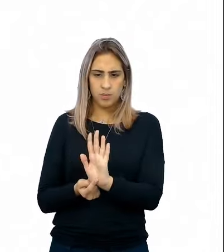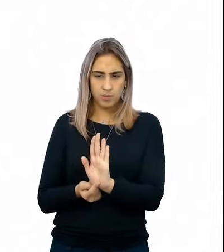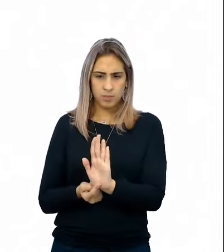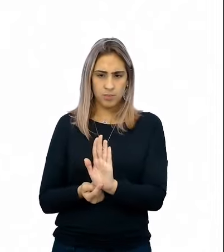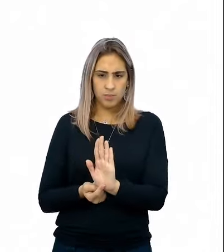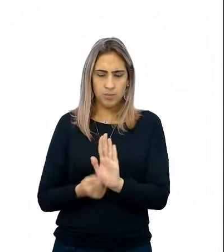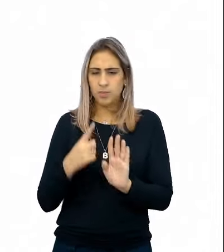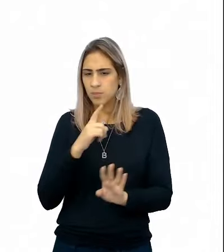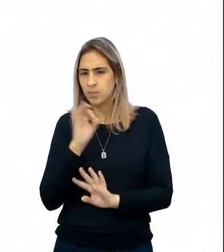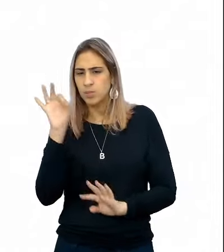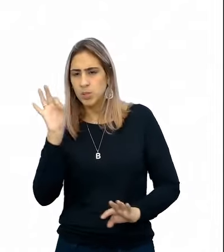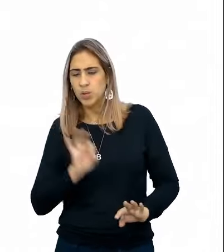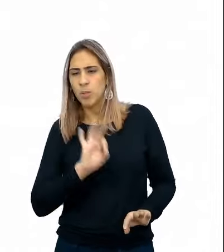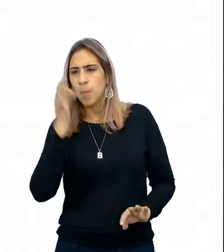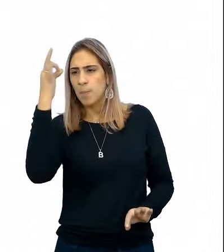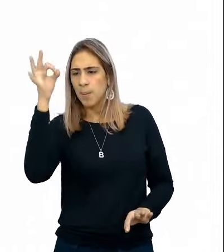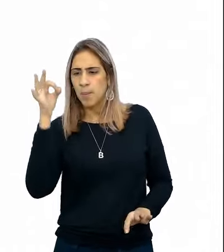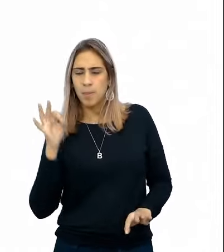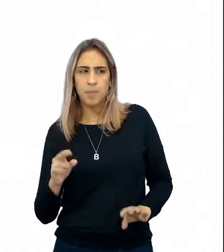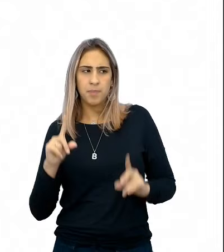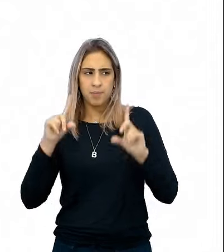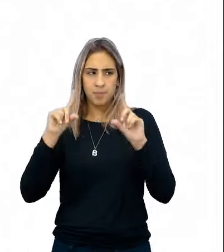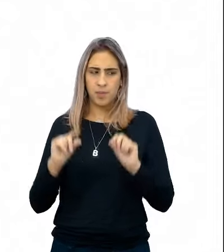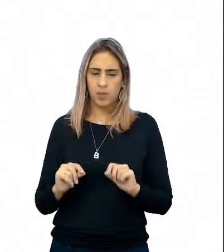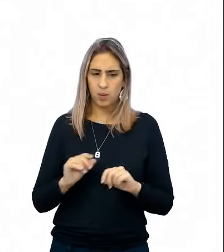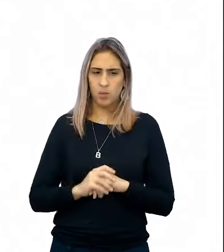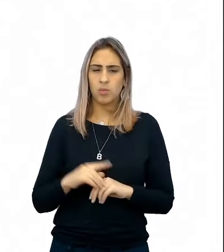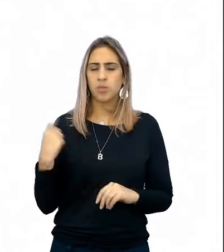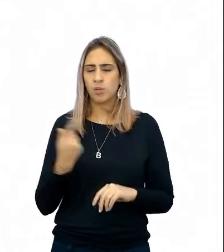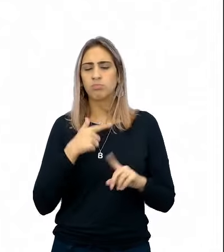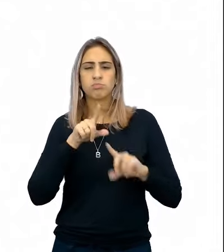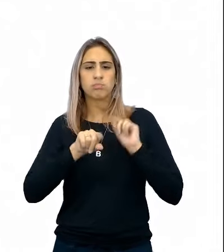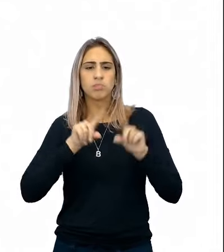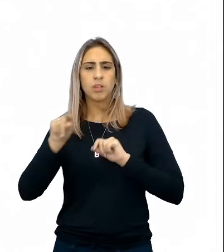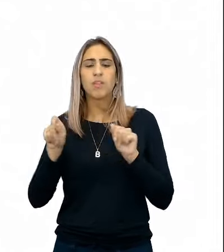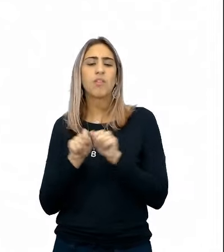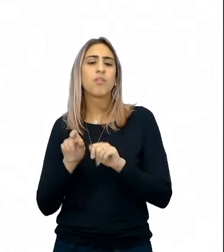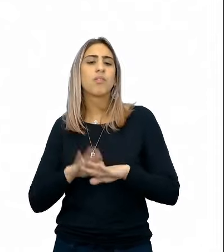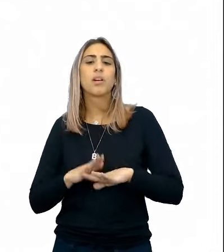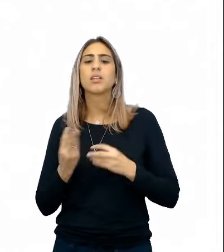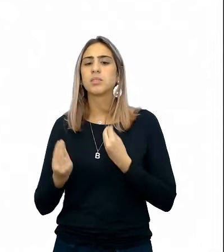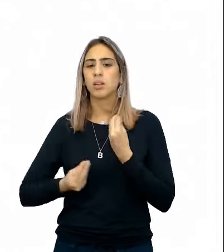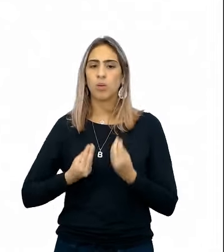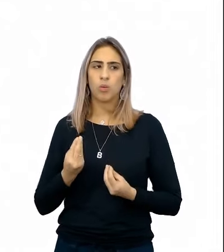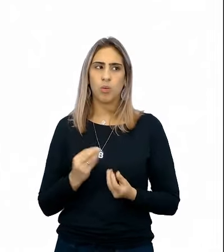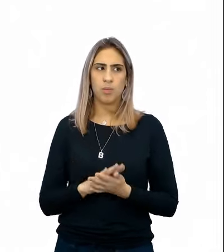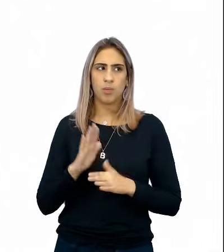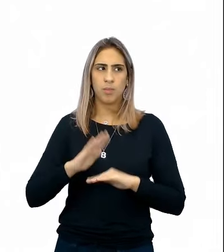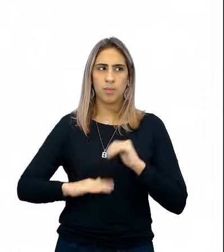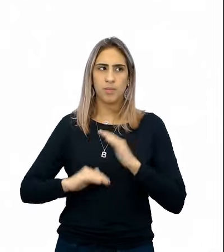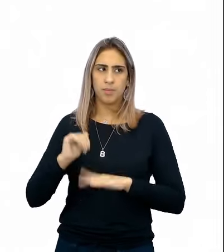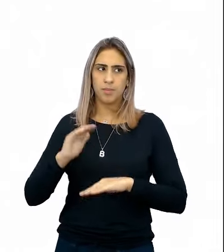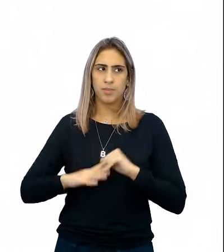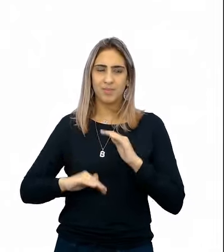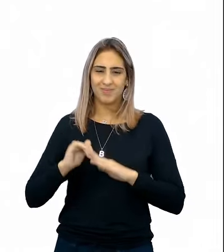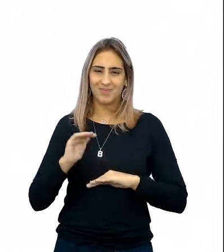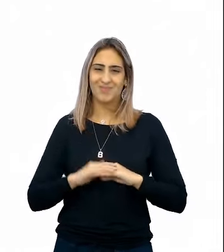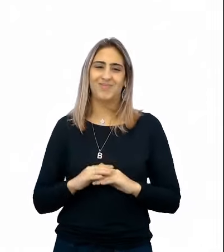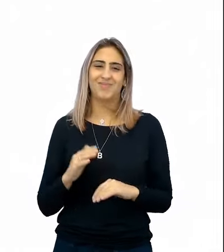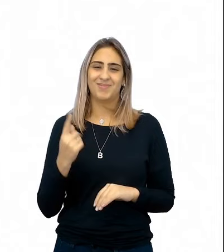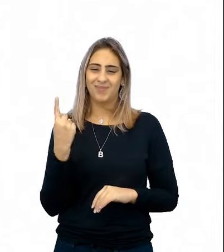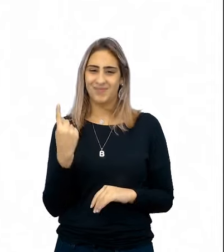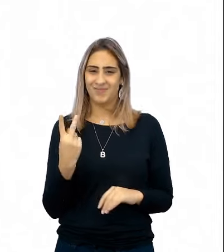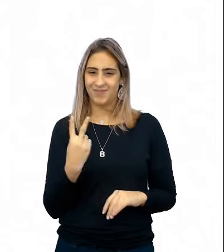um percentual de acerto menor, nós escolhemos tratar da habilidade